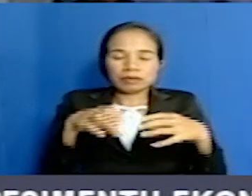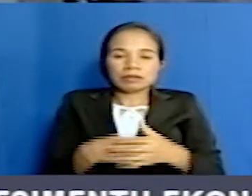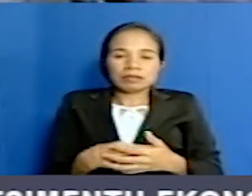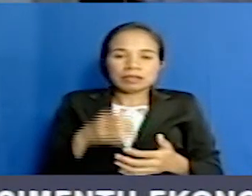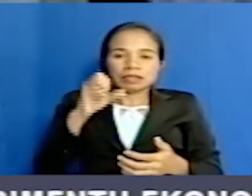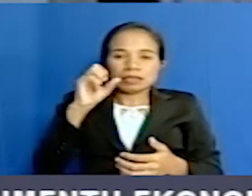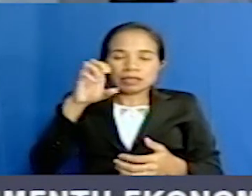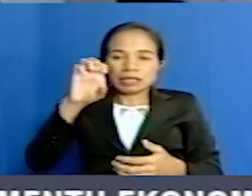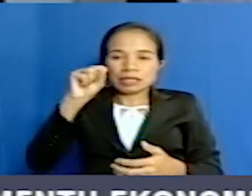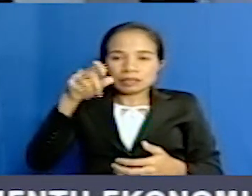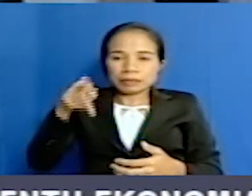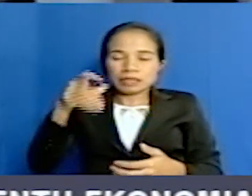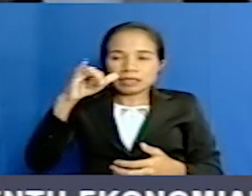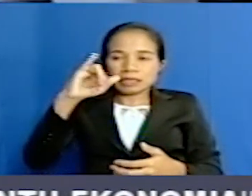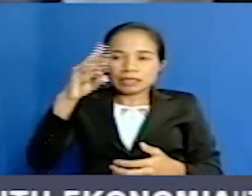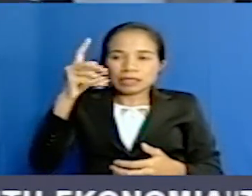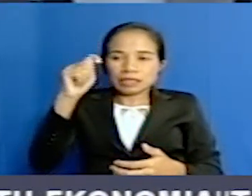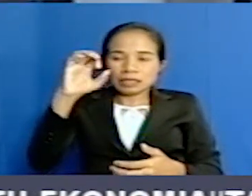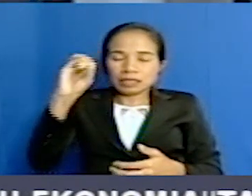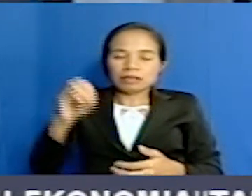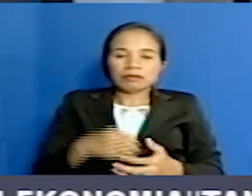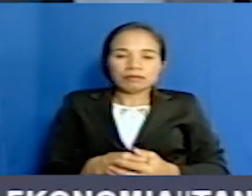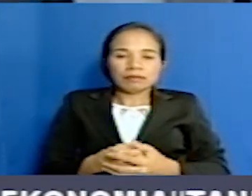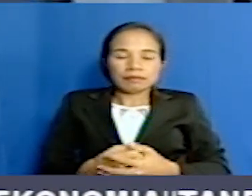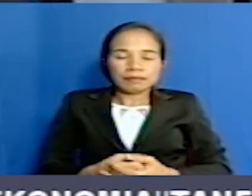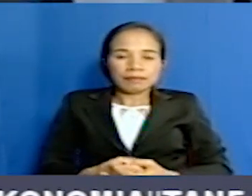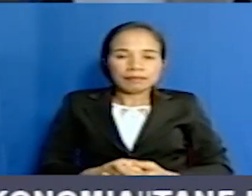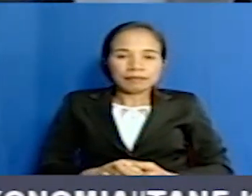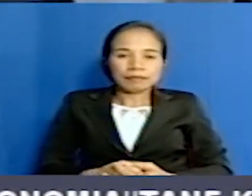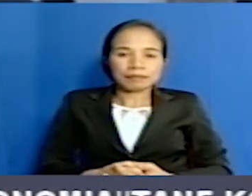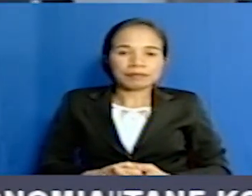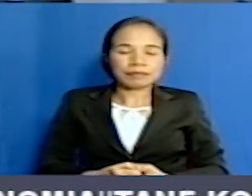Expedito Dias Ximenes. Gracilda Oliveira, Holandinho Paiseco, RTL.